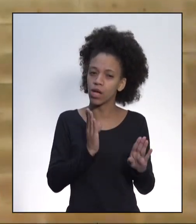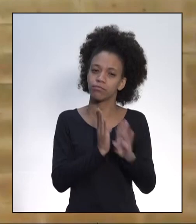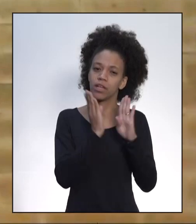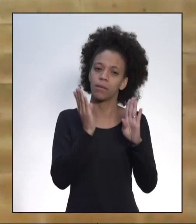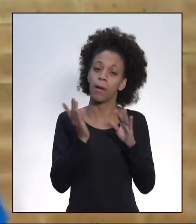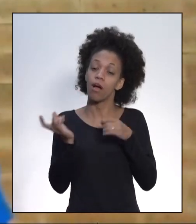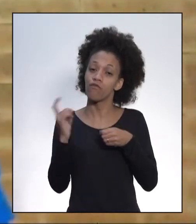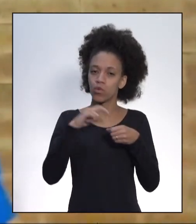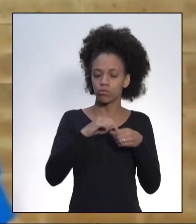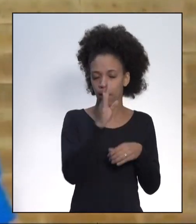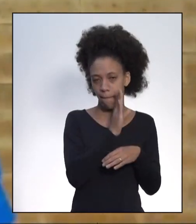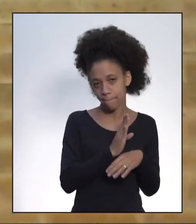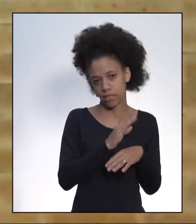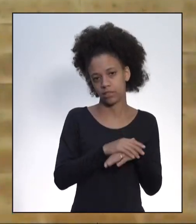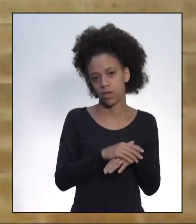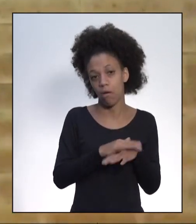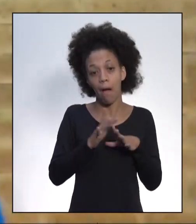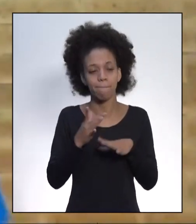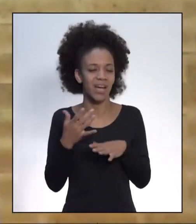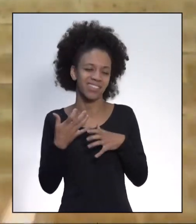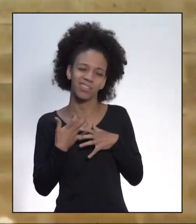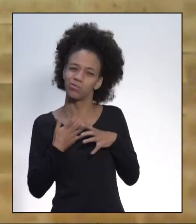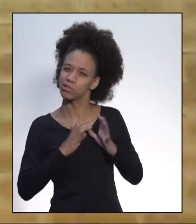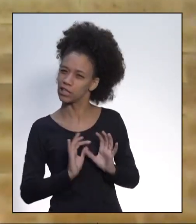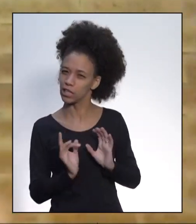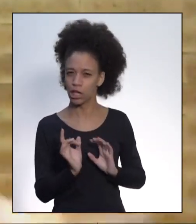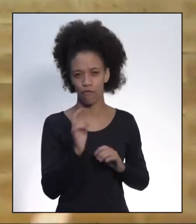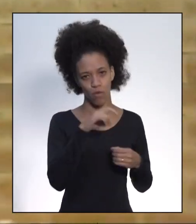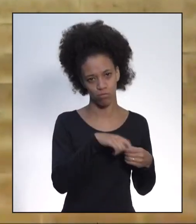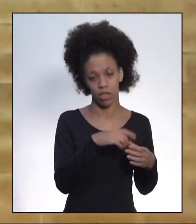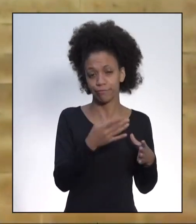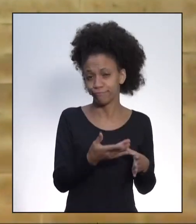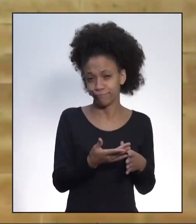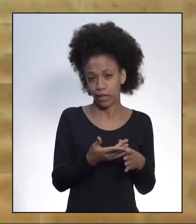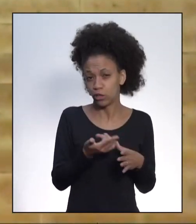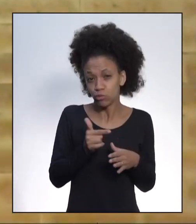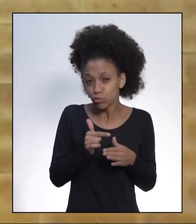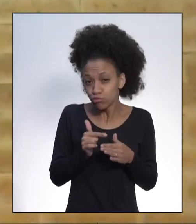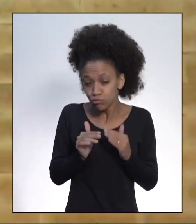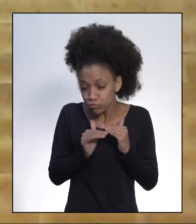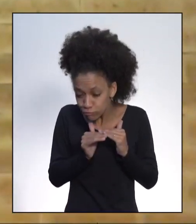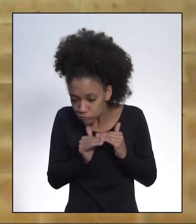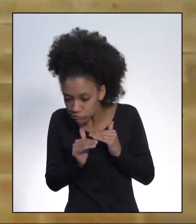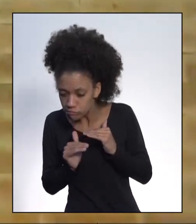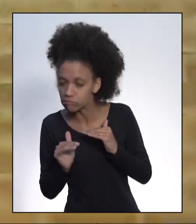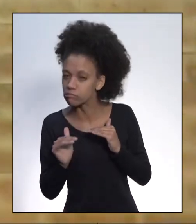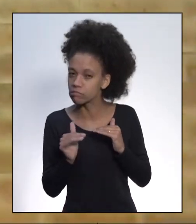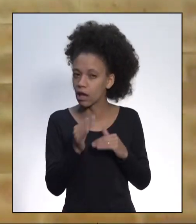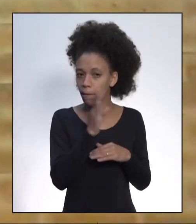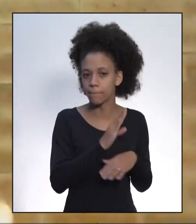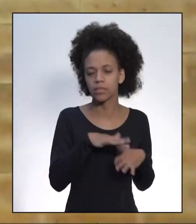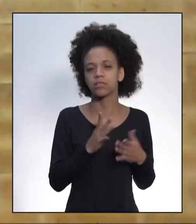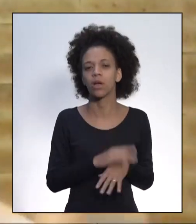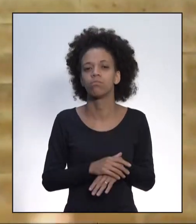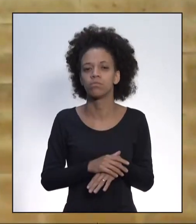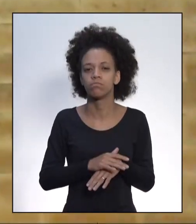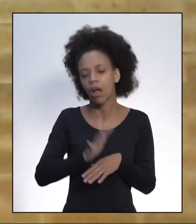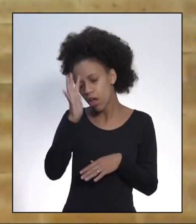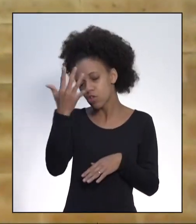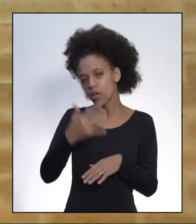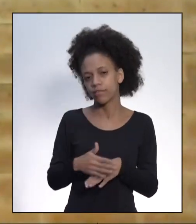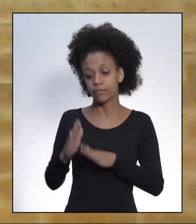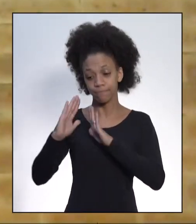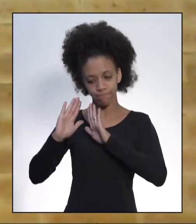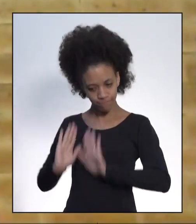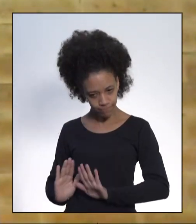voltar para o Brasil. Só que eu não queria voltar, ninguém queria voltar, a gente não tinha nenhuma estrutura no Brasil para voltar, e eu tomei a decisão, e meus irmãos, de ficar